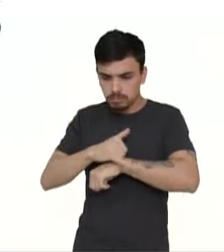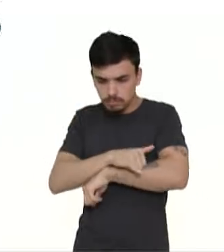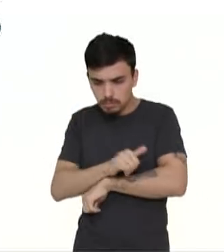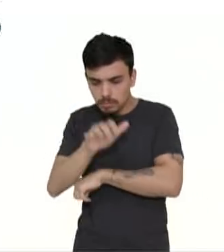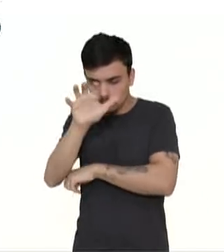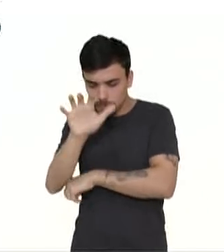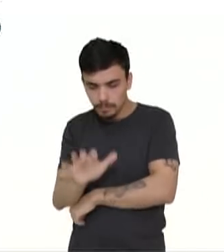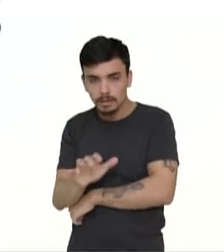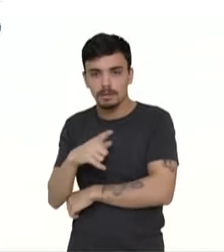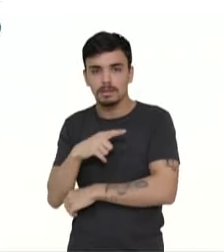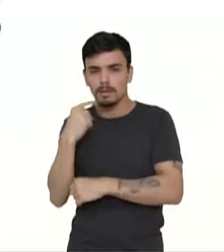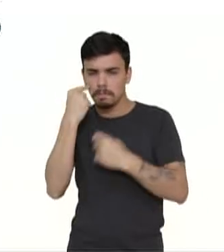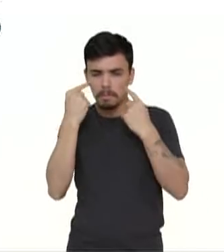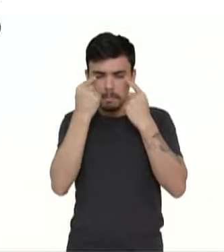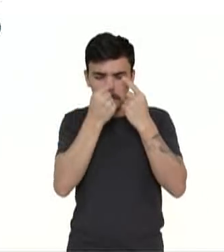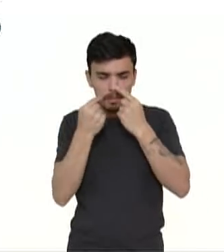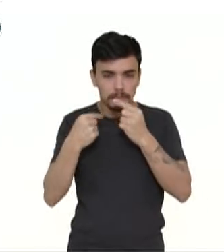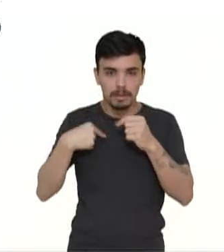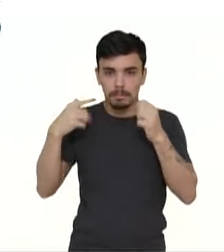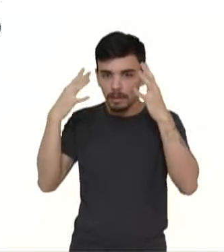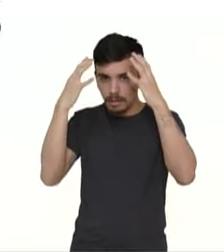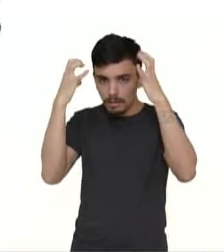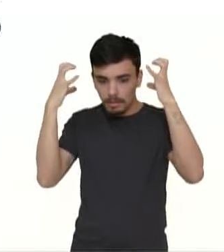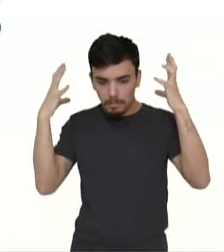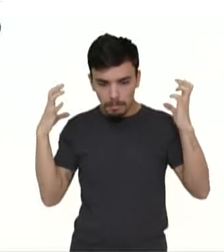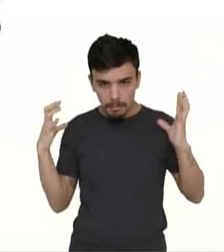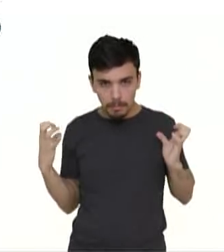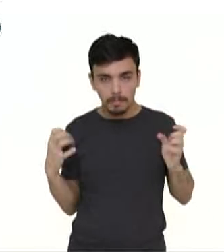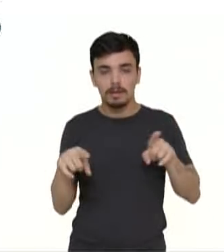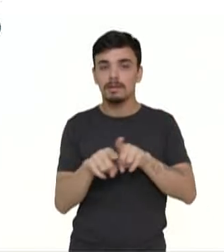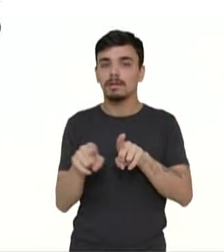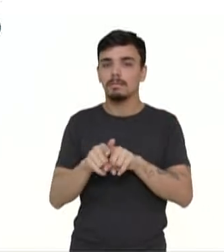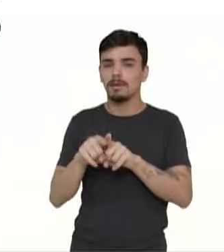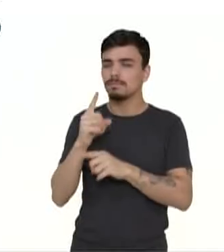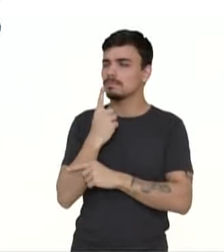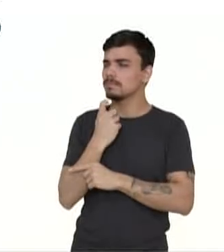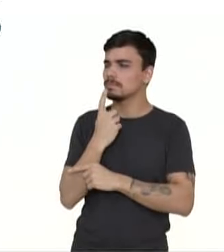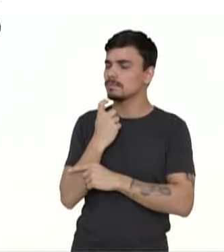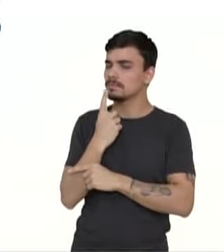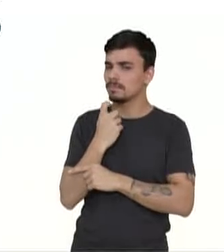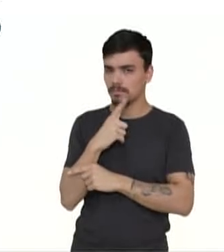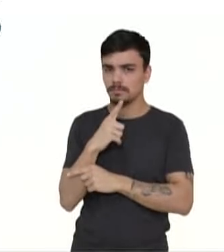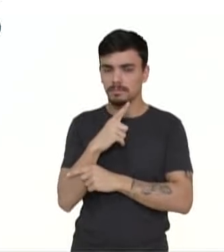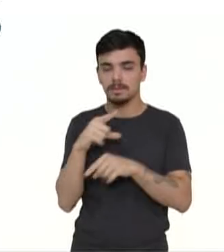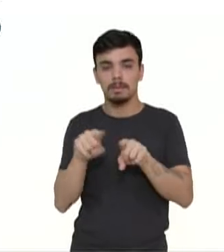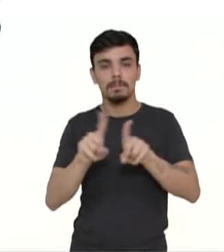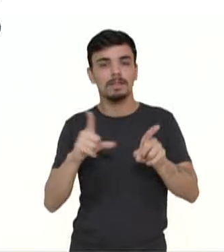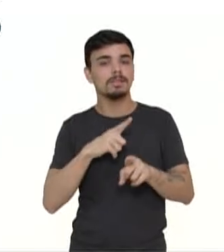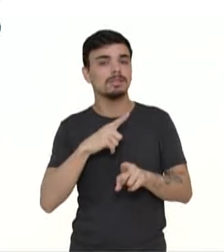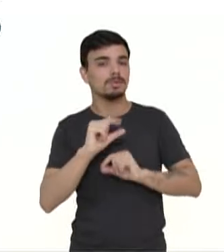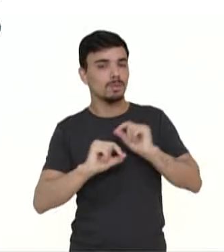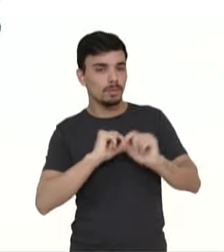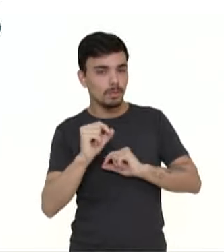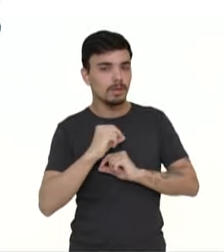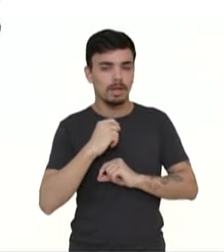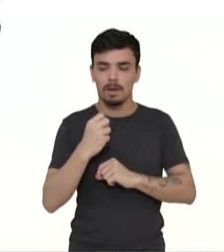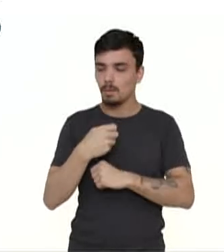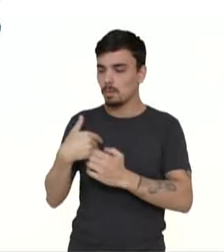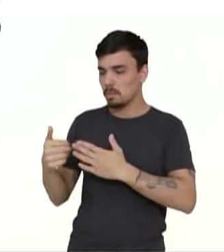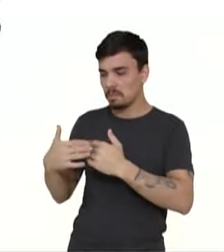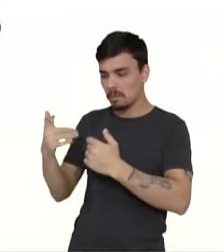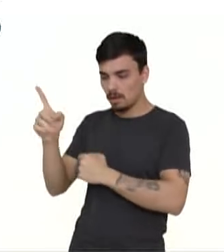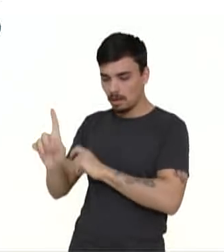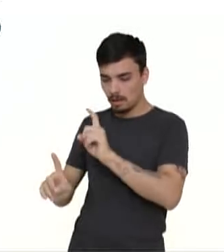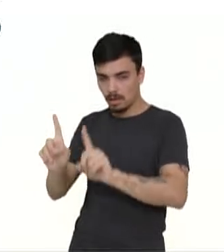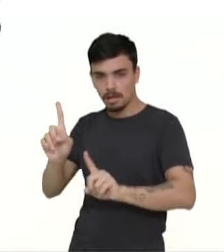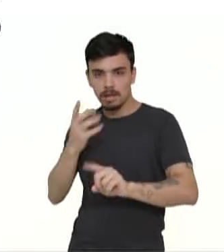baixa, sardenta e de cabelos excessivamente crespos, meio arruivados, mas possuía o que qualquer criança devoradora